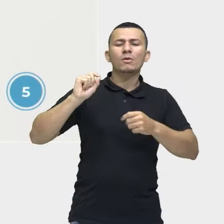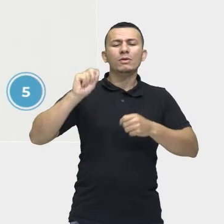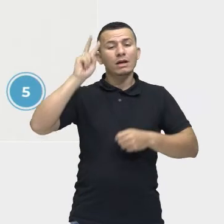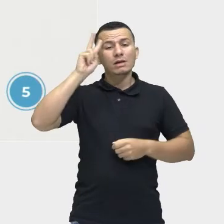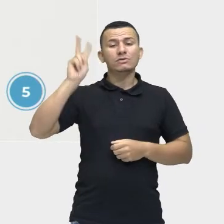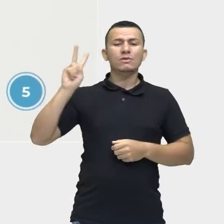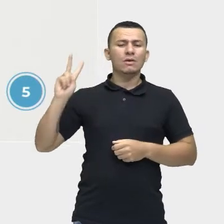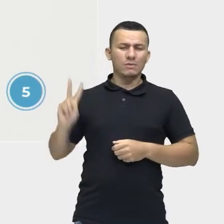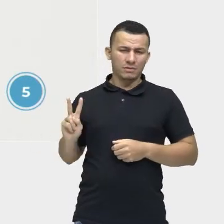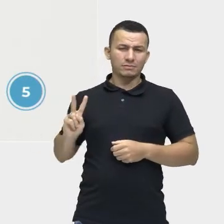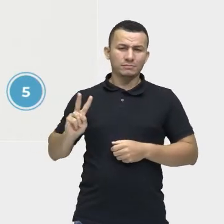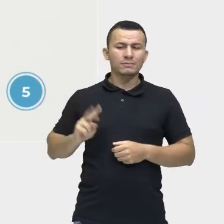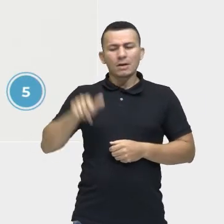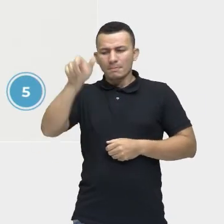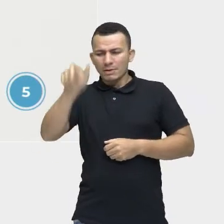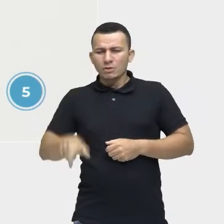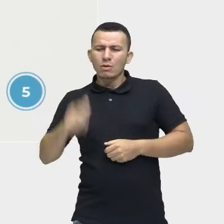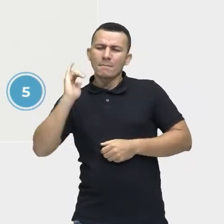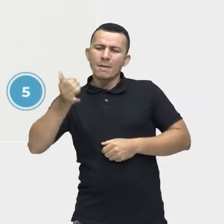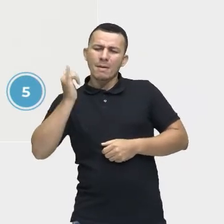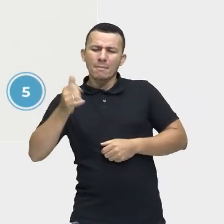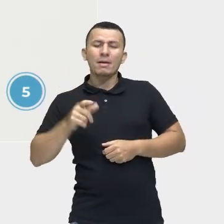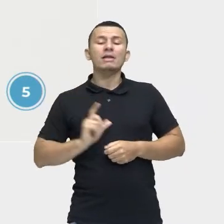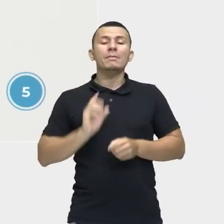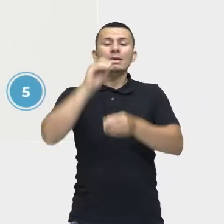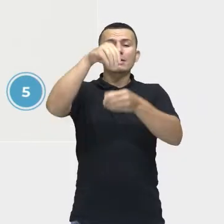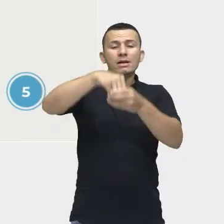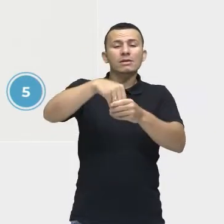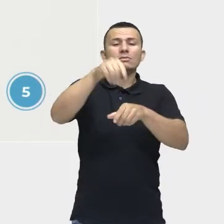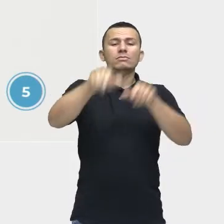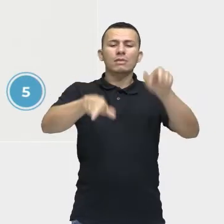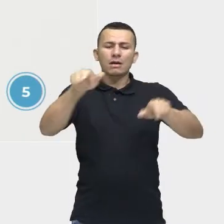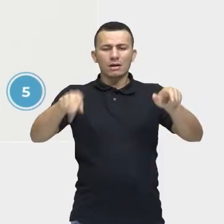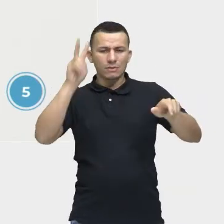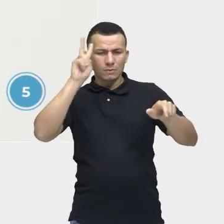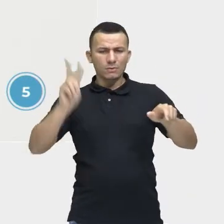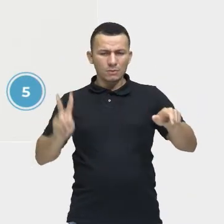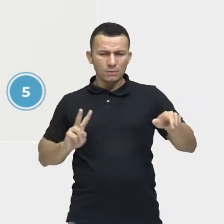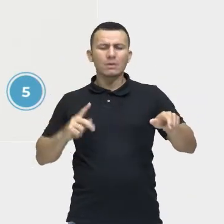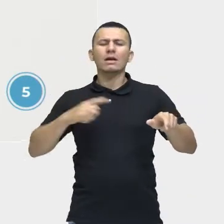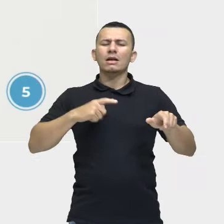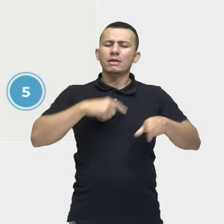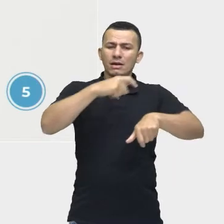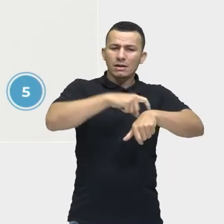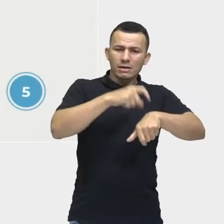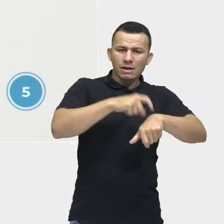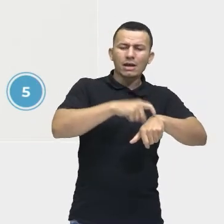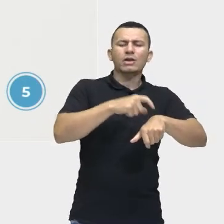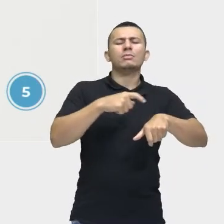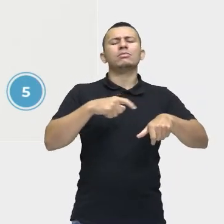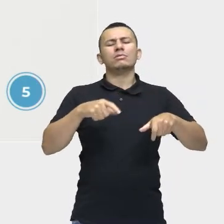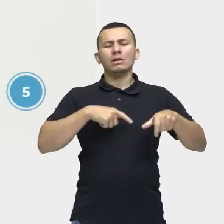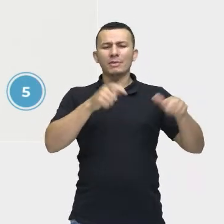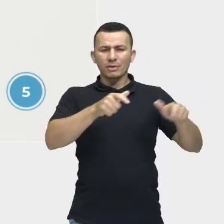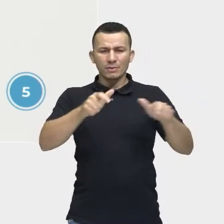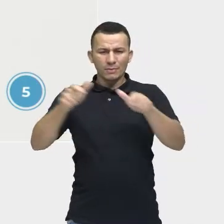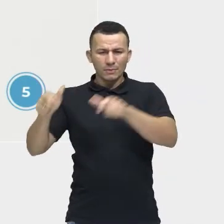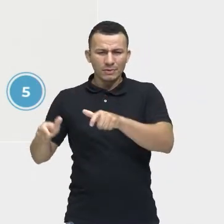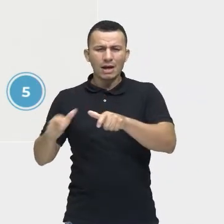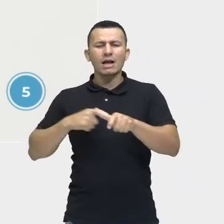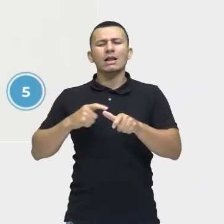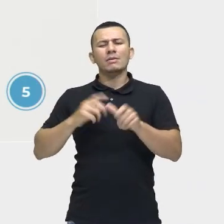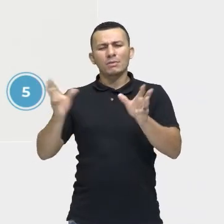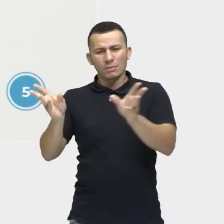história, com narrador, personagens, tempo, o enredo, o conflito em si, o desfecho,